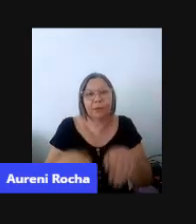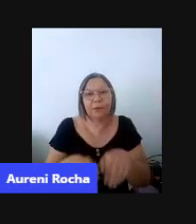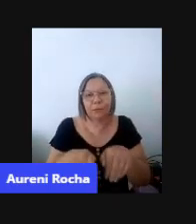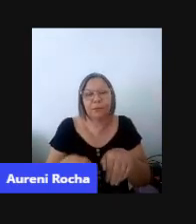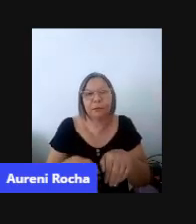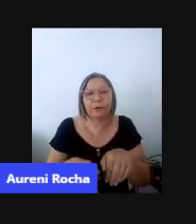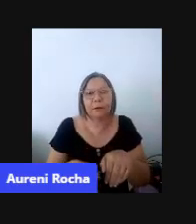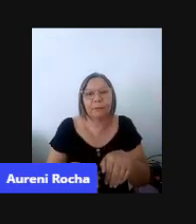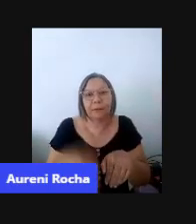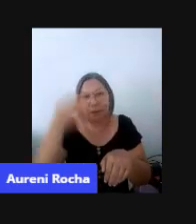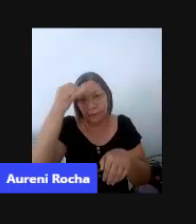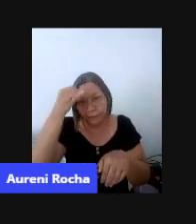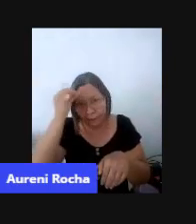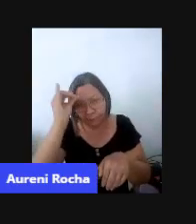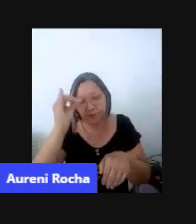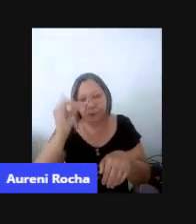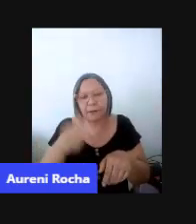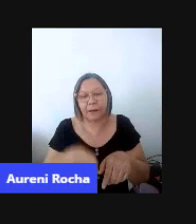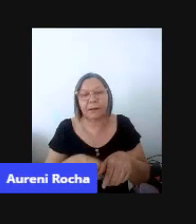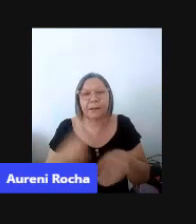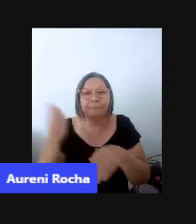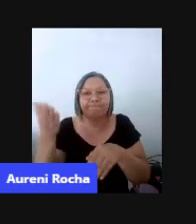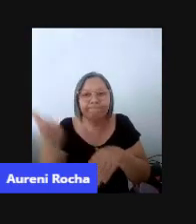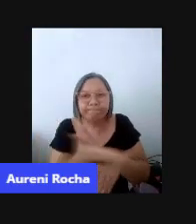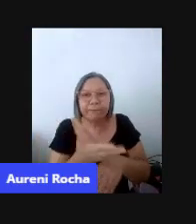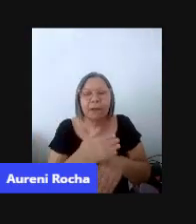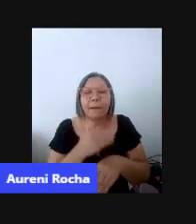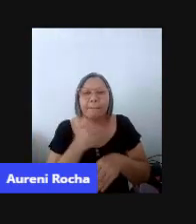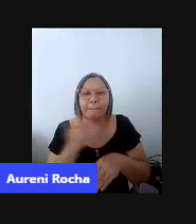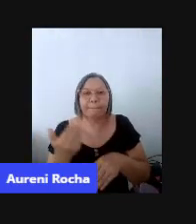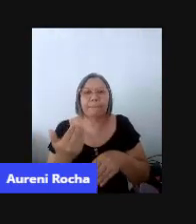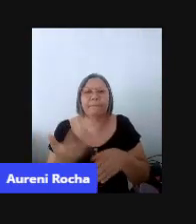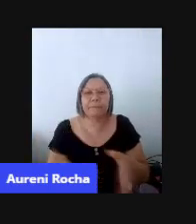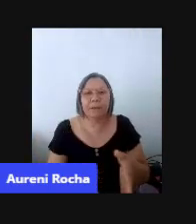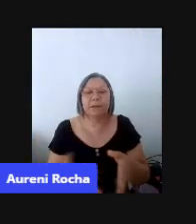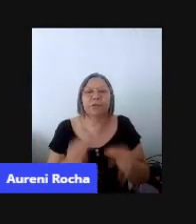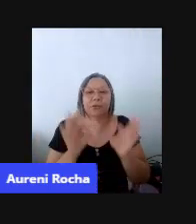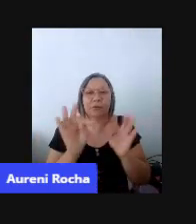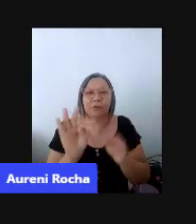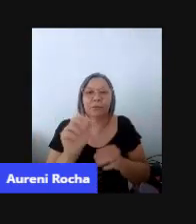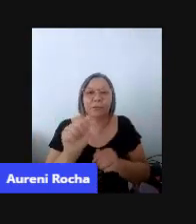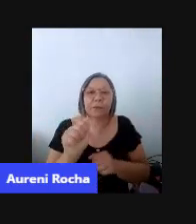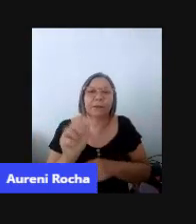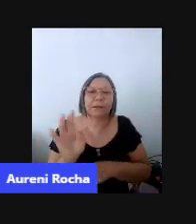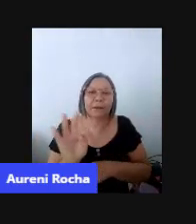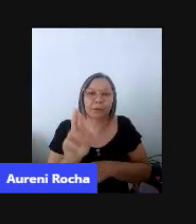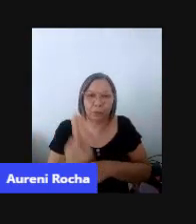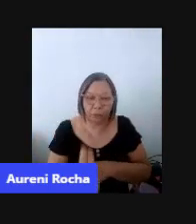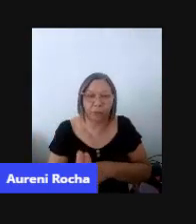e então possibilitar a convivência com o tatu canastra. Então, esse projeto Cresce e Começa,